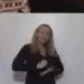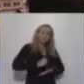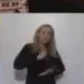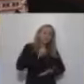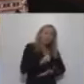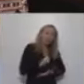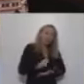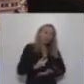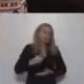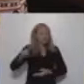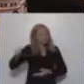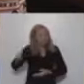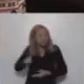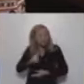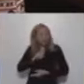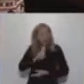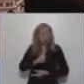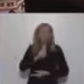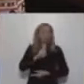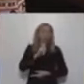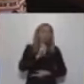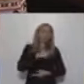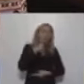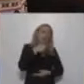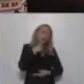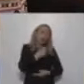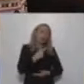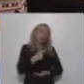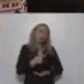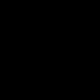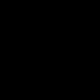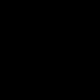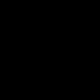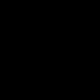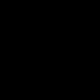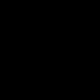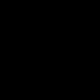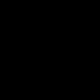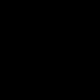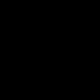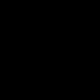sistematicamente vir ao plenário para cobrar, né, essa postura do governo.